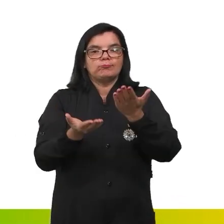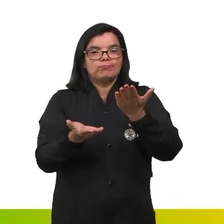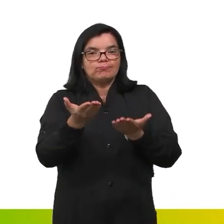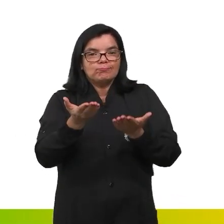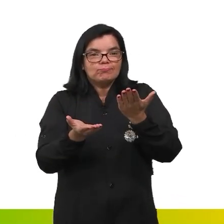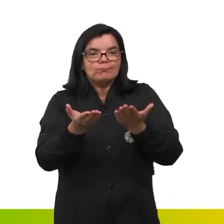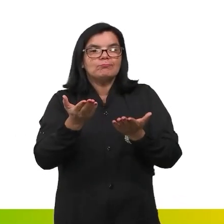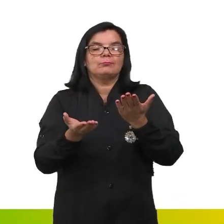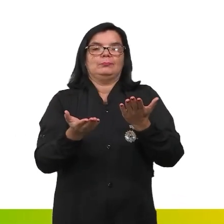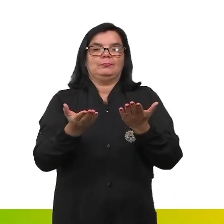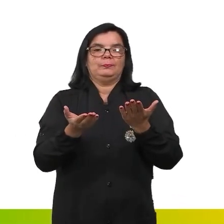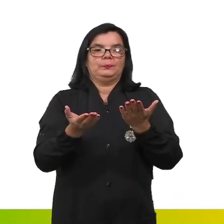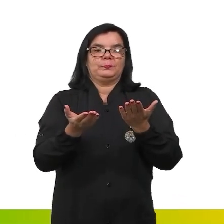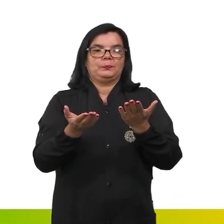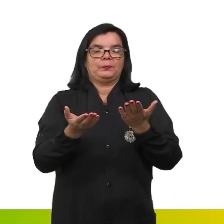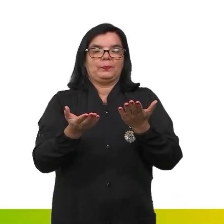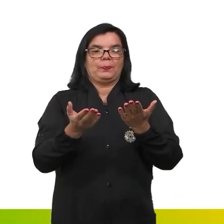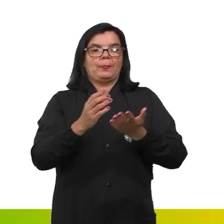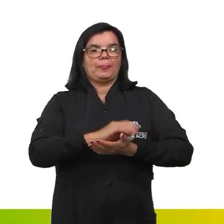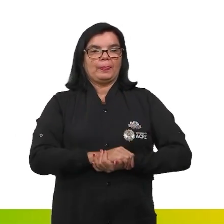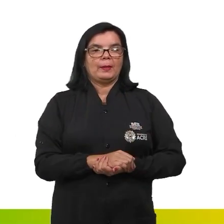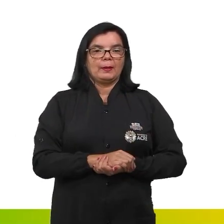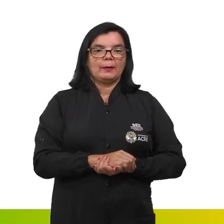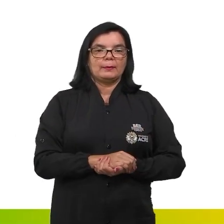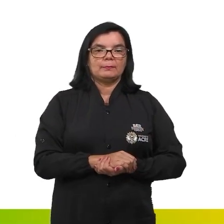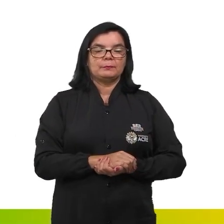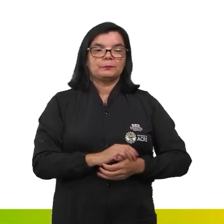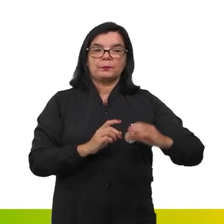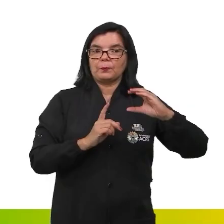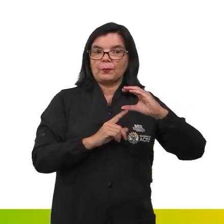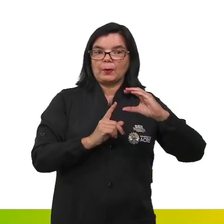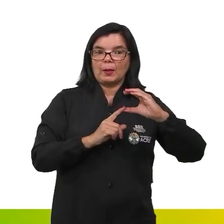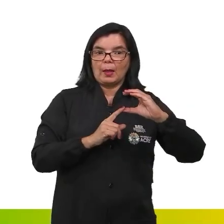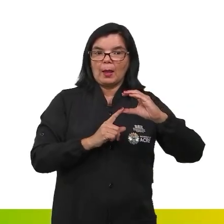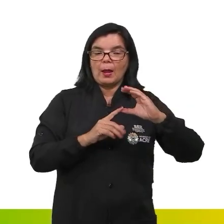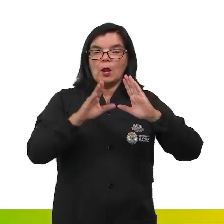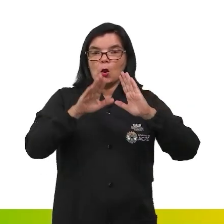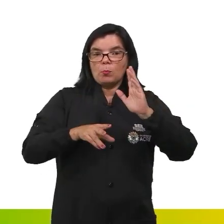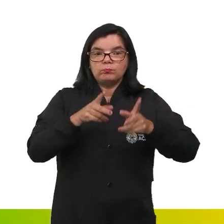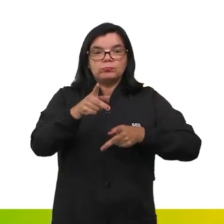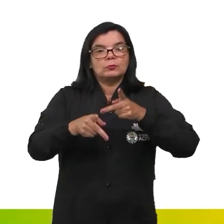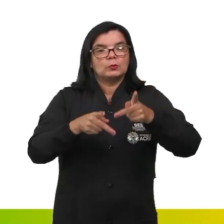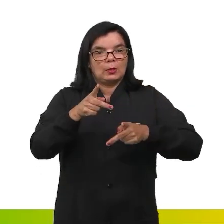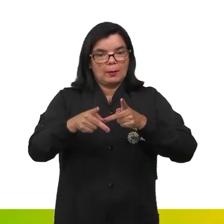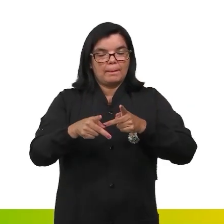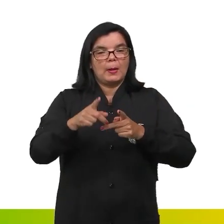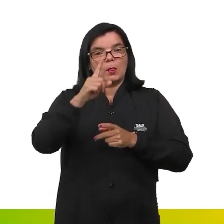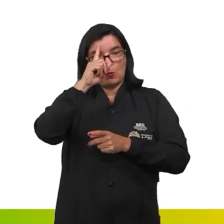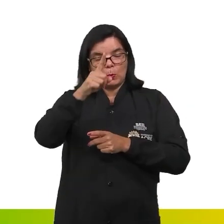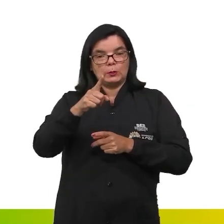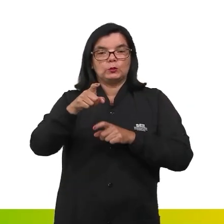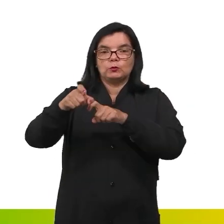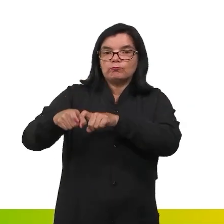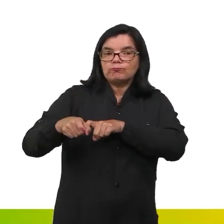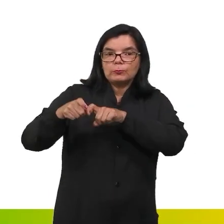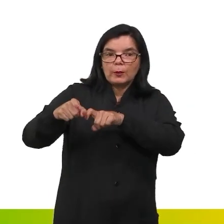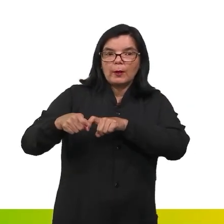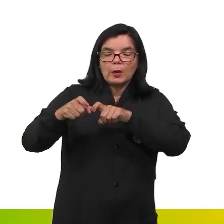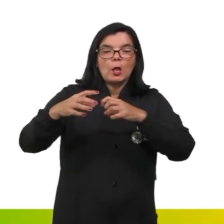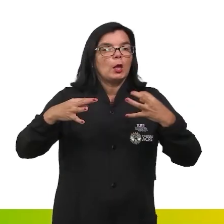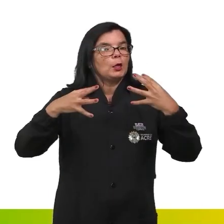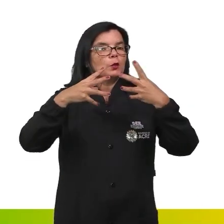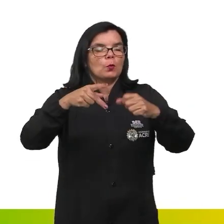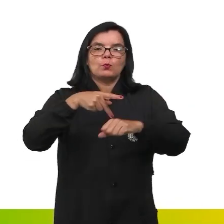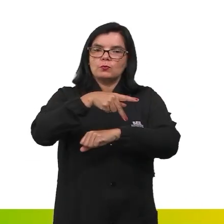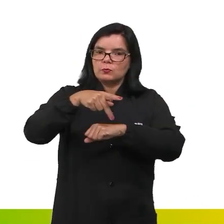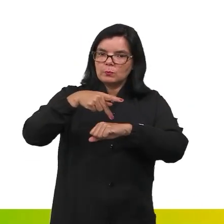equilibrada. Segura isso daqui. C. A baixa densidade populacional e a predominância de área rural em todos